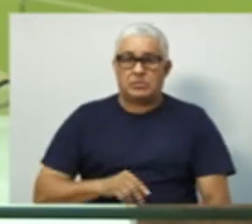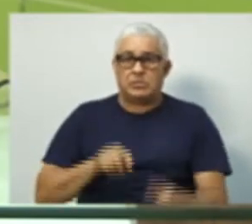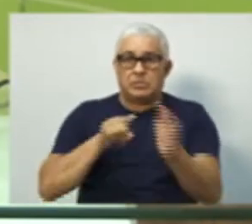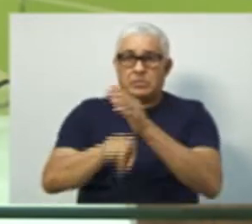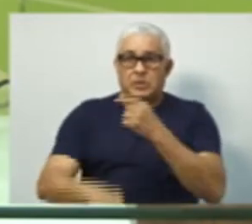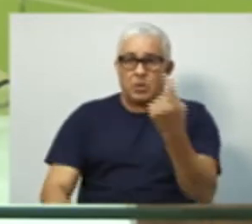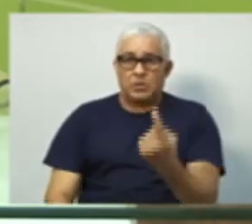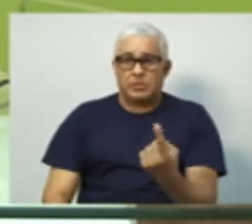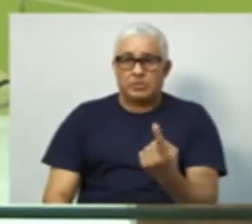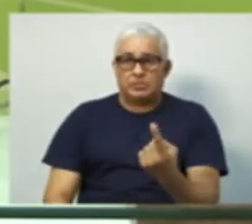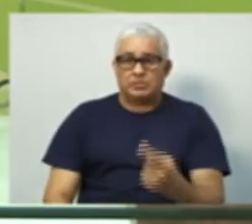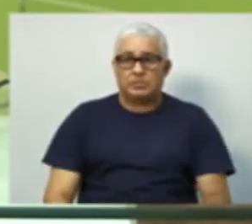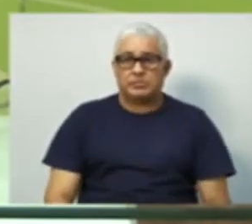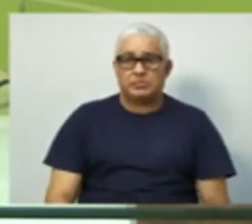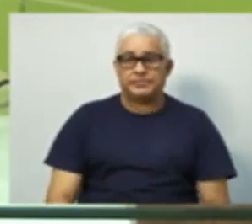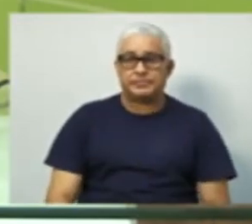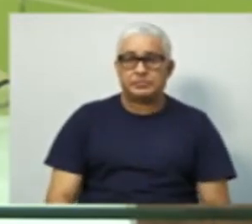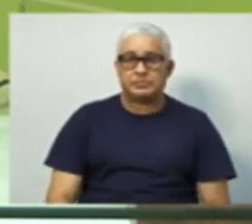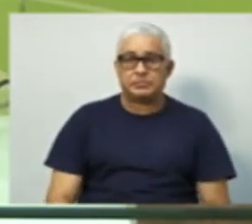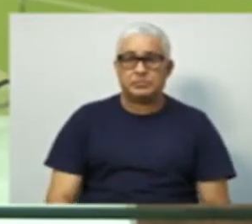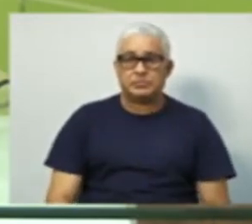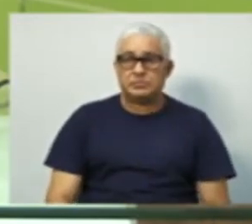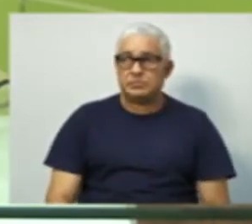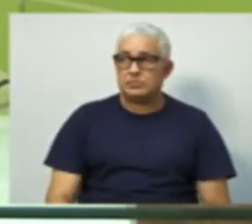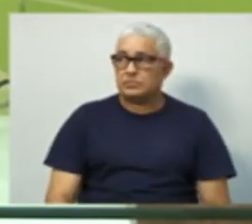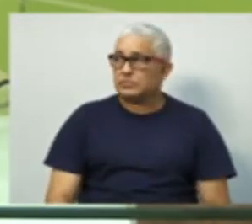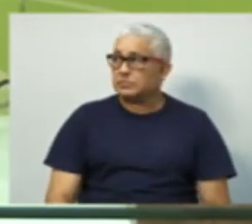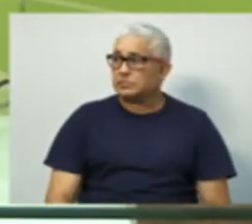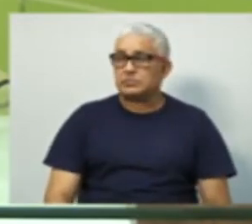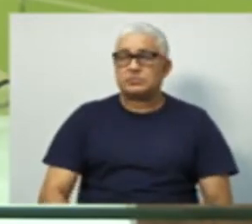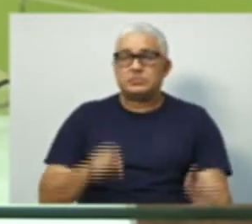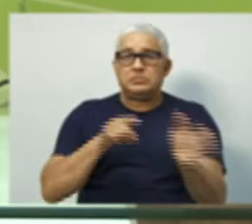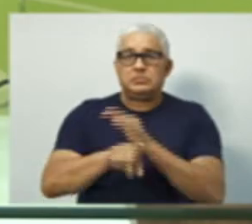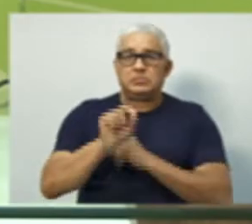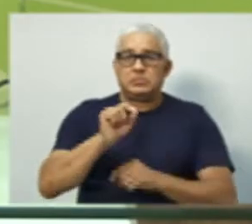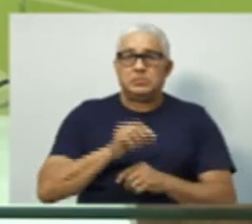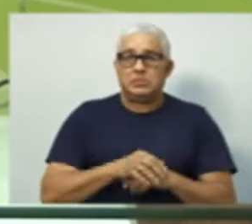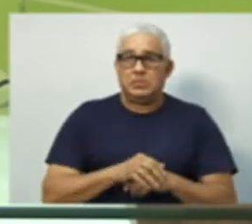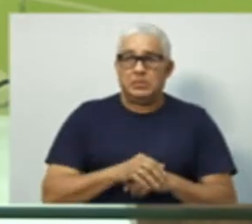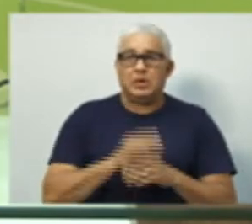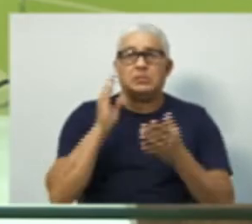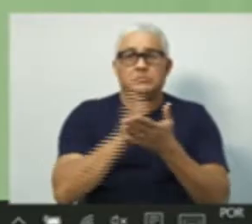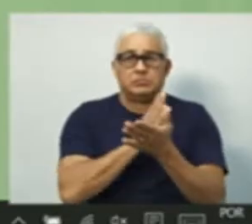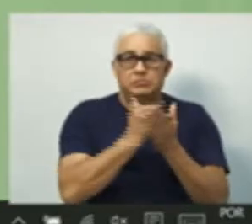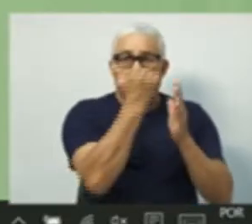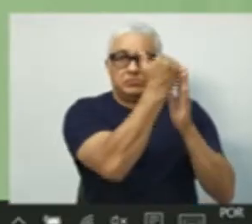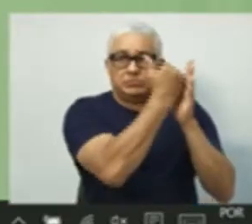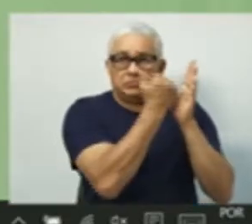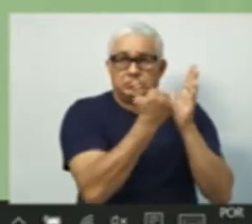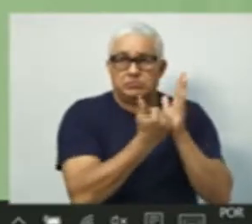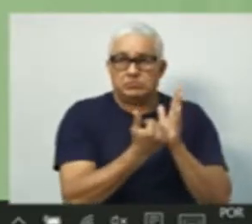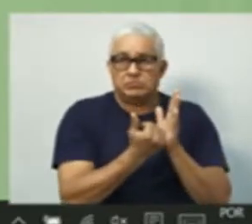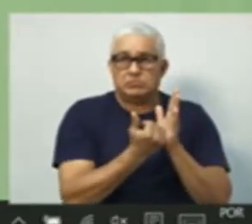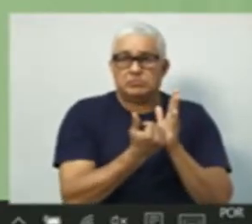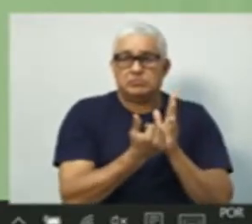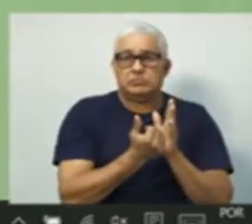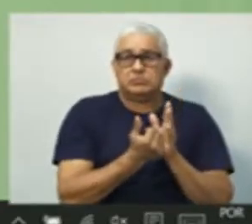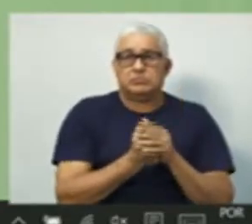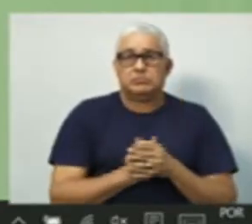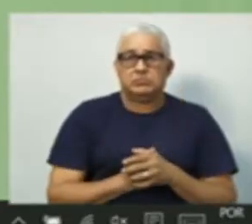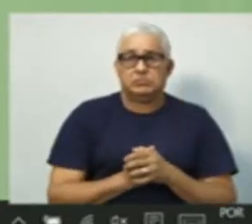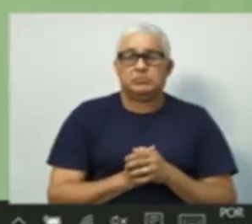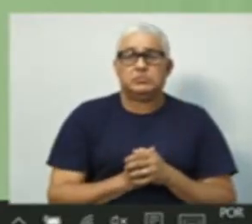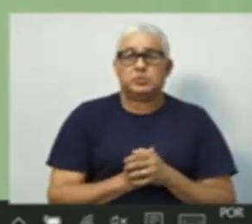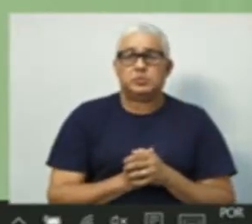concorrência, eu tenho que reduzir preço para não perder minhas vendas. Política de produção. Menor custo possível e